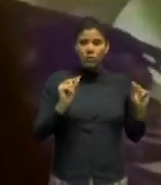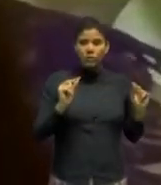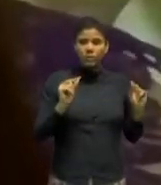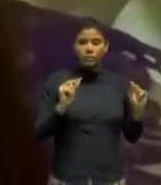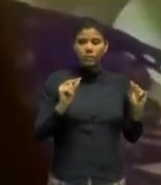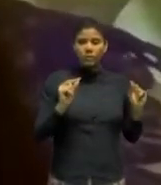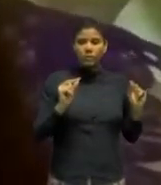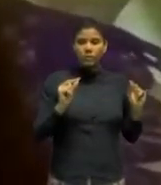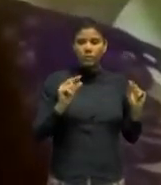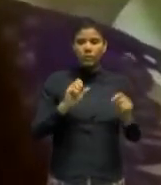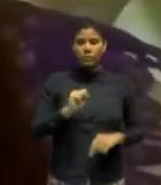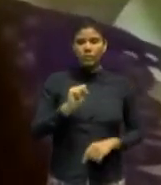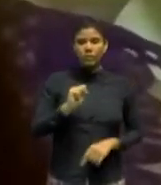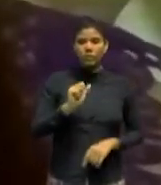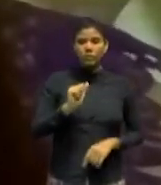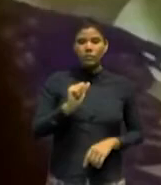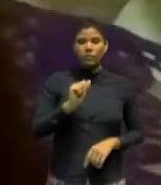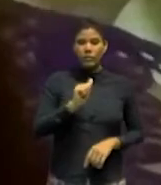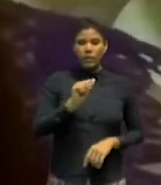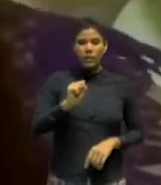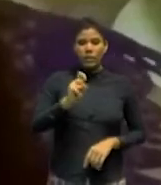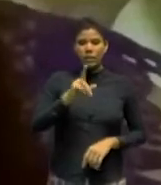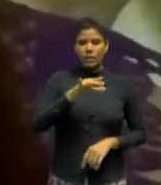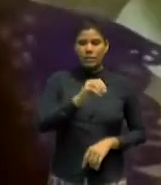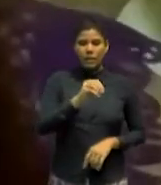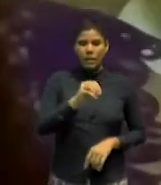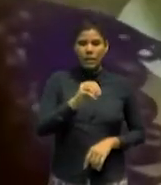os assédios sexuais praticados por